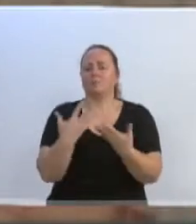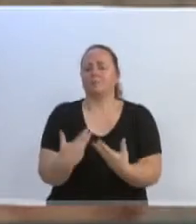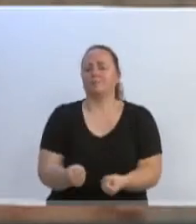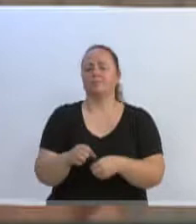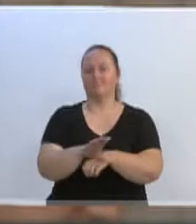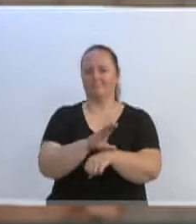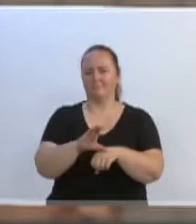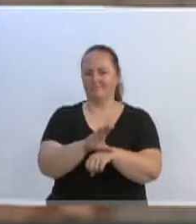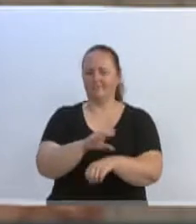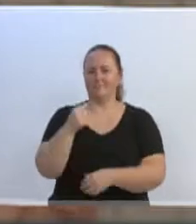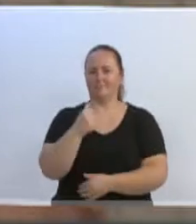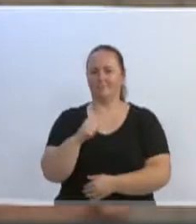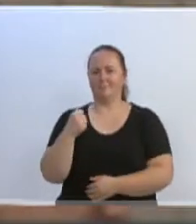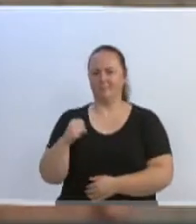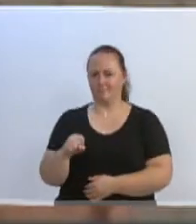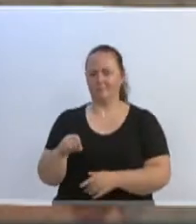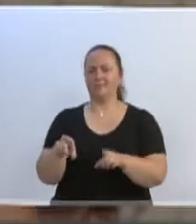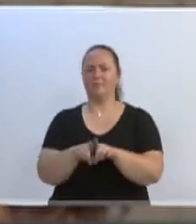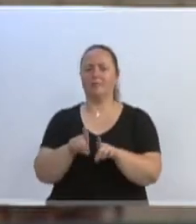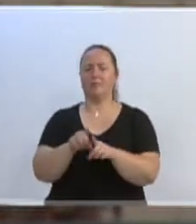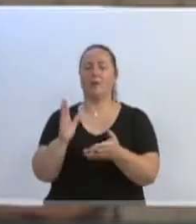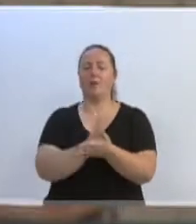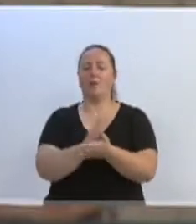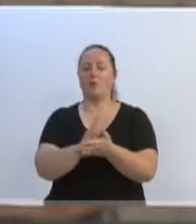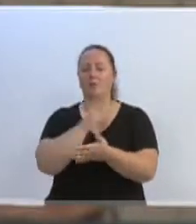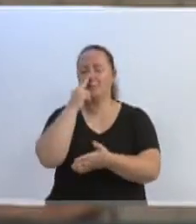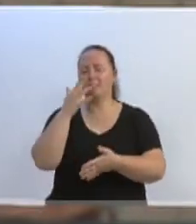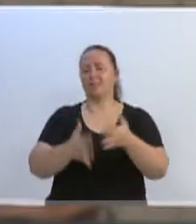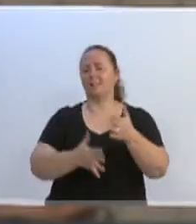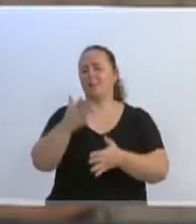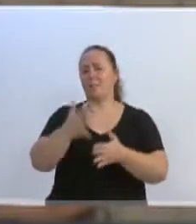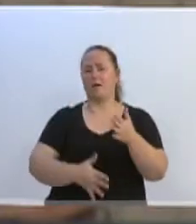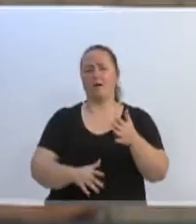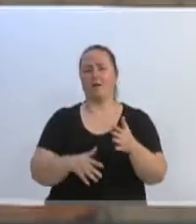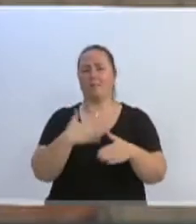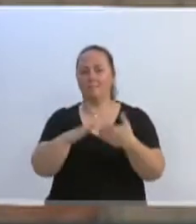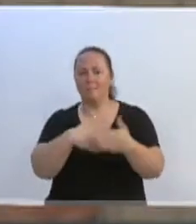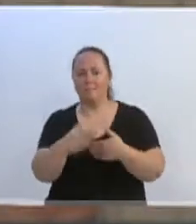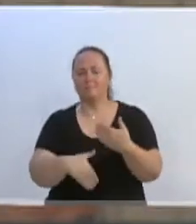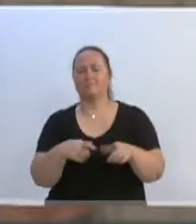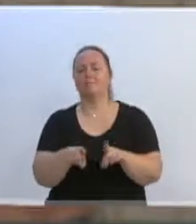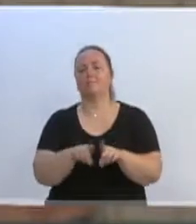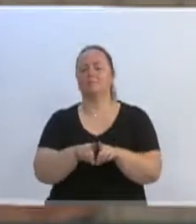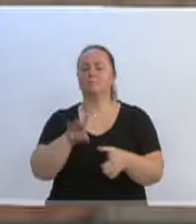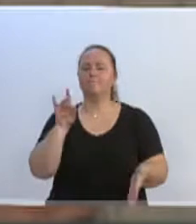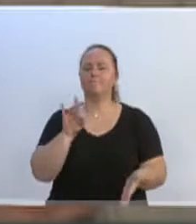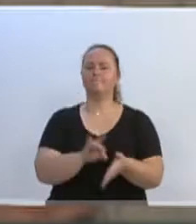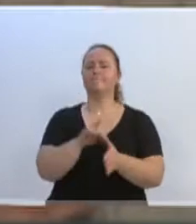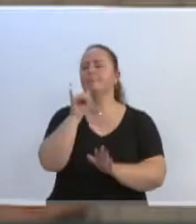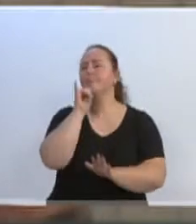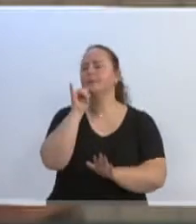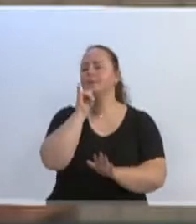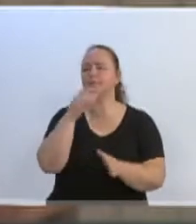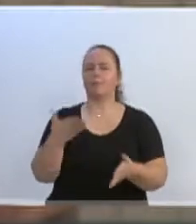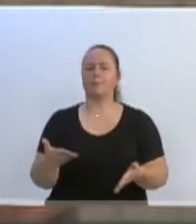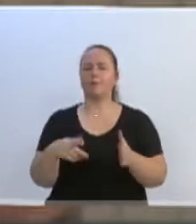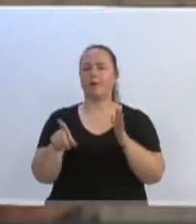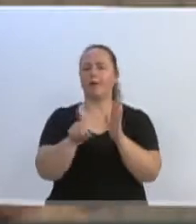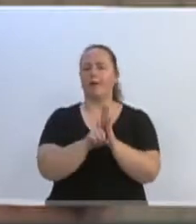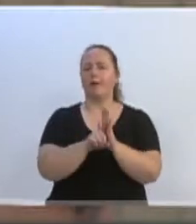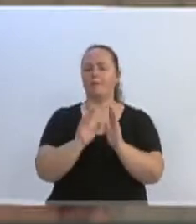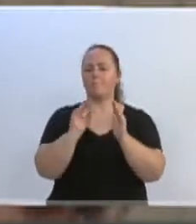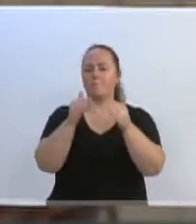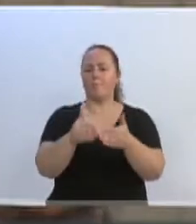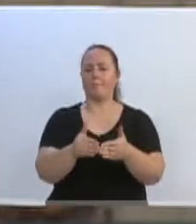de 88 aquelas que atravancam o desenvolvimento econômico também como consolidar leis por exemplo aquelas destinadas a